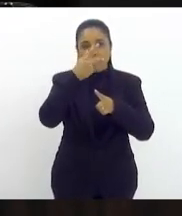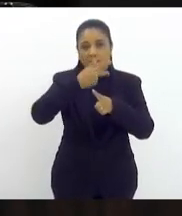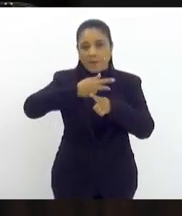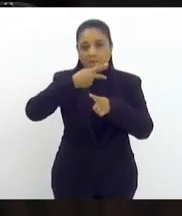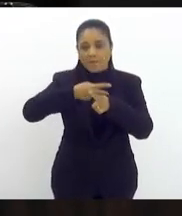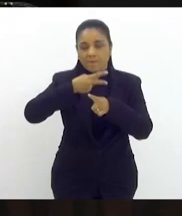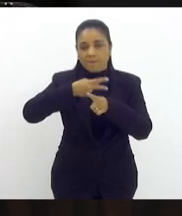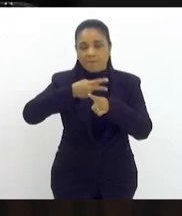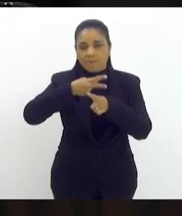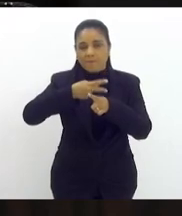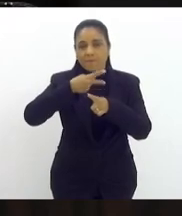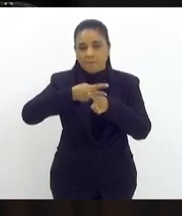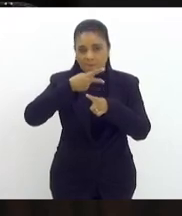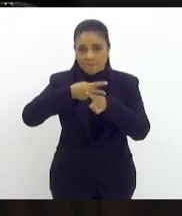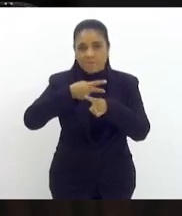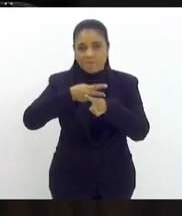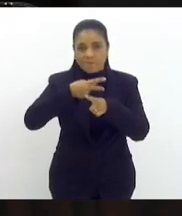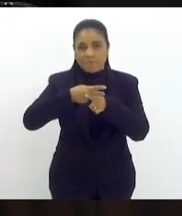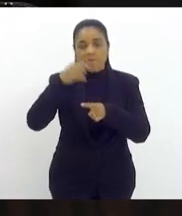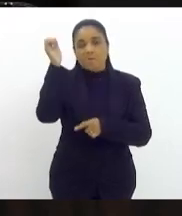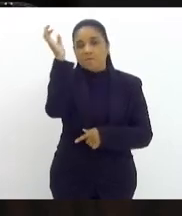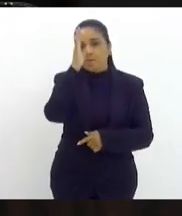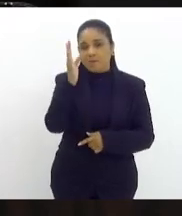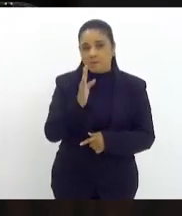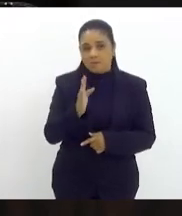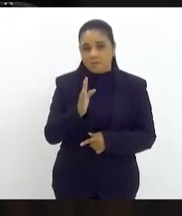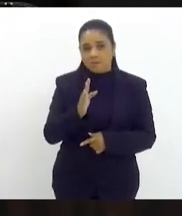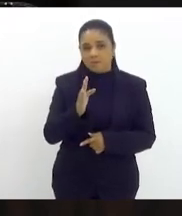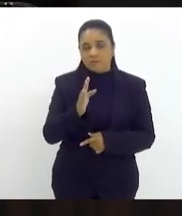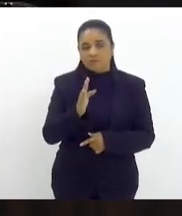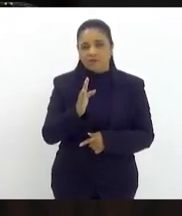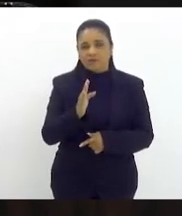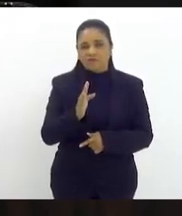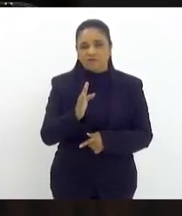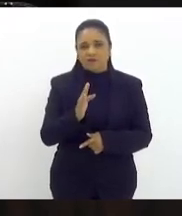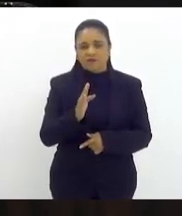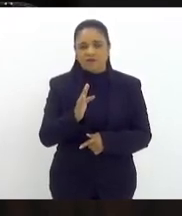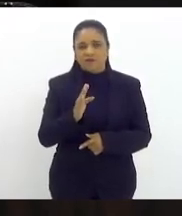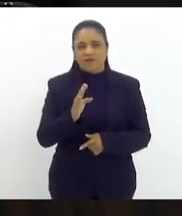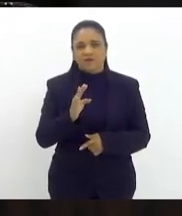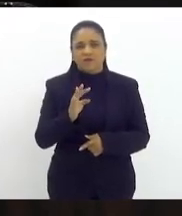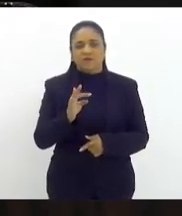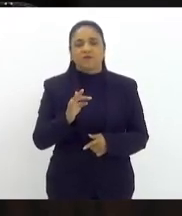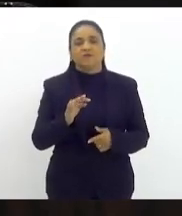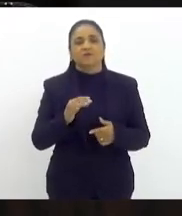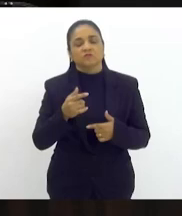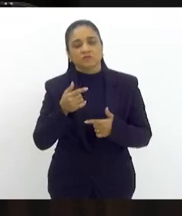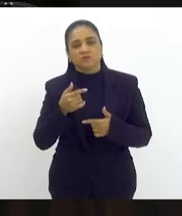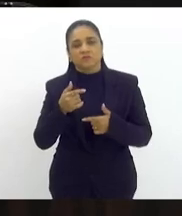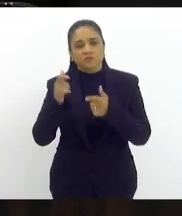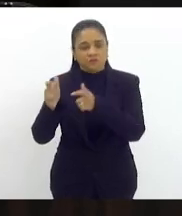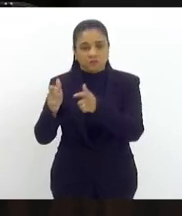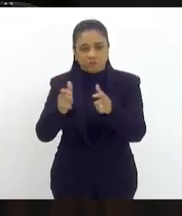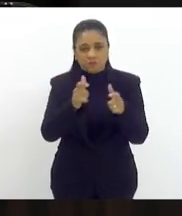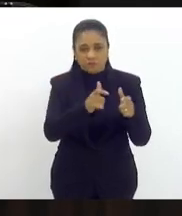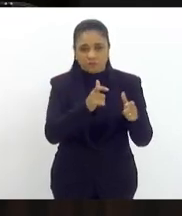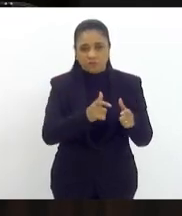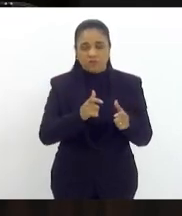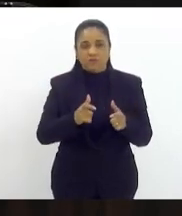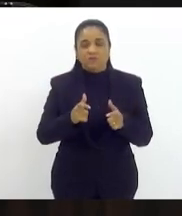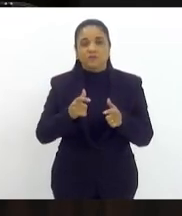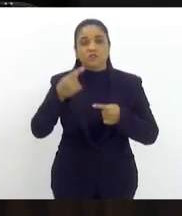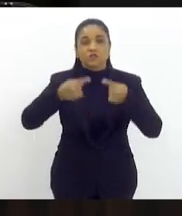Dia do grande prêmio Brasil de Tuf. E da outras providências. Em discussão. Não